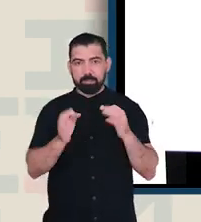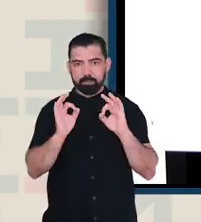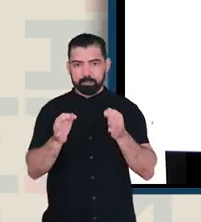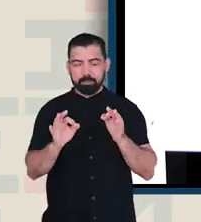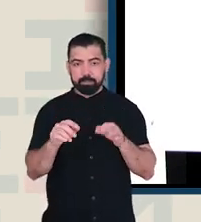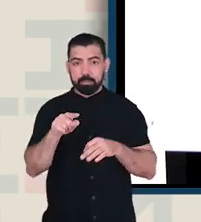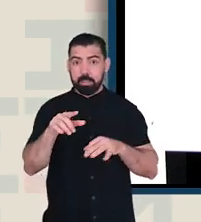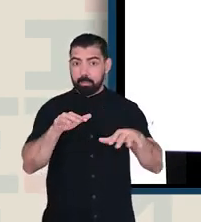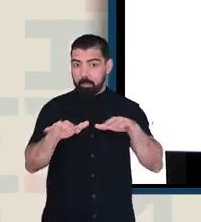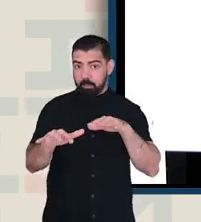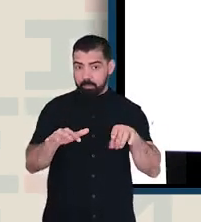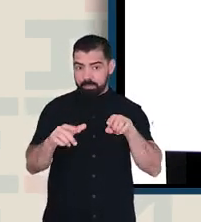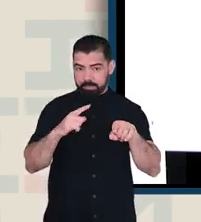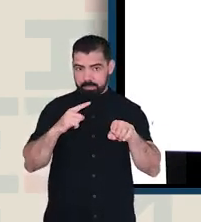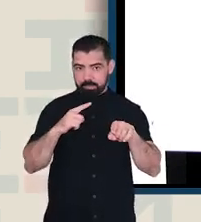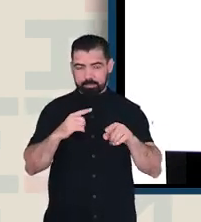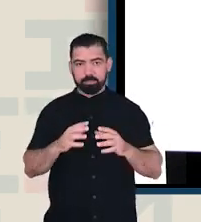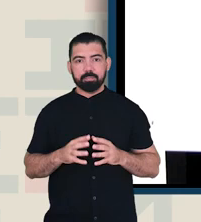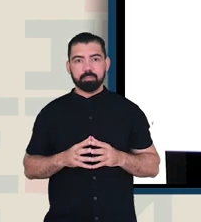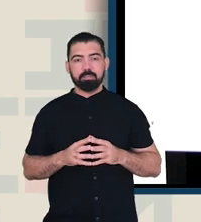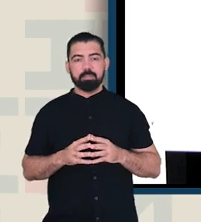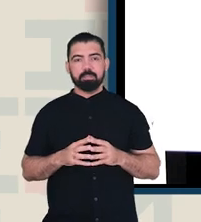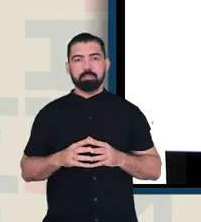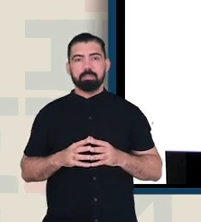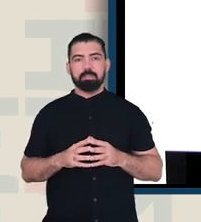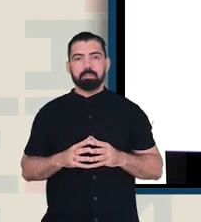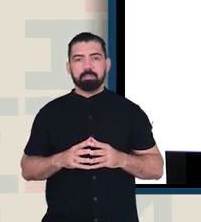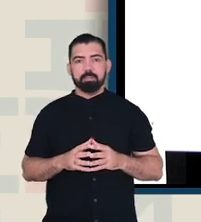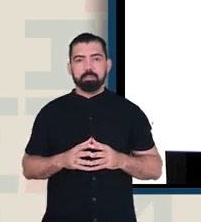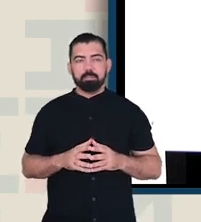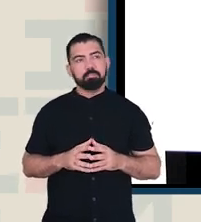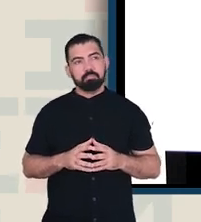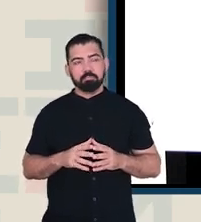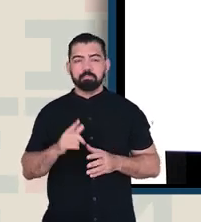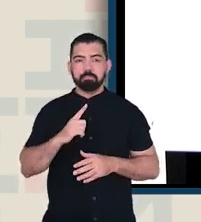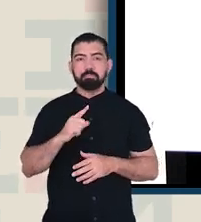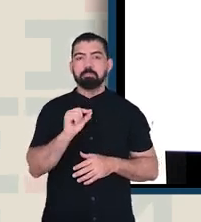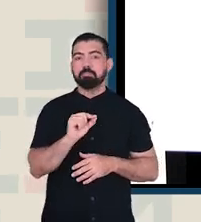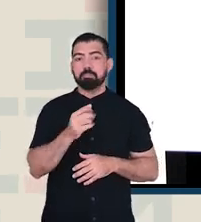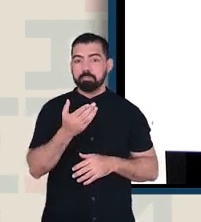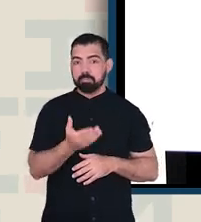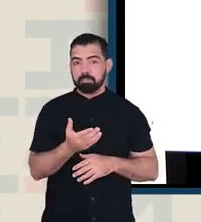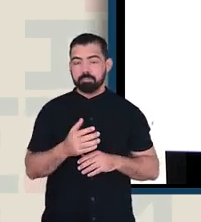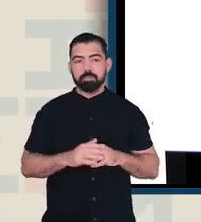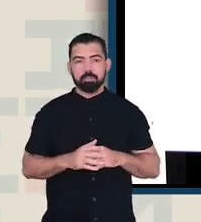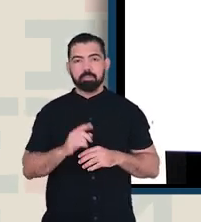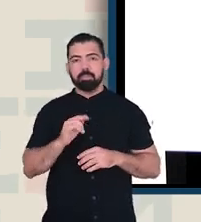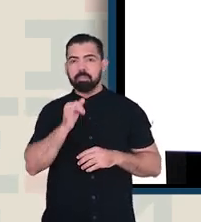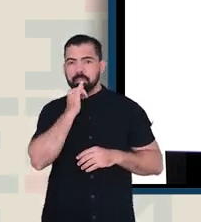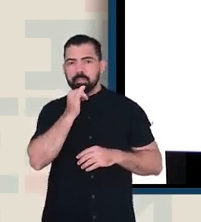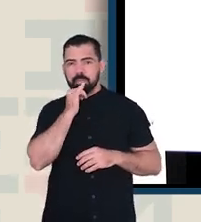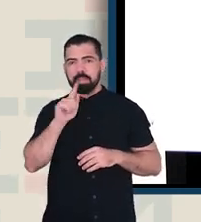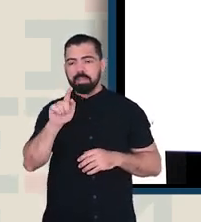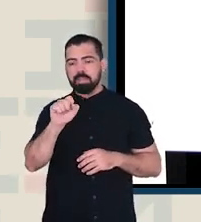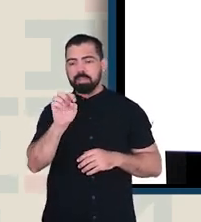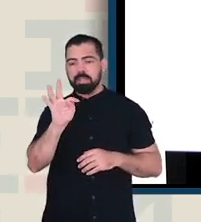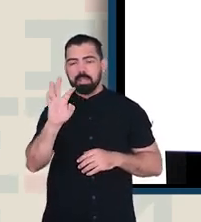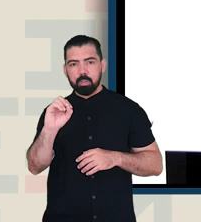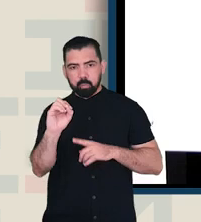E neste movimento interno haveria como pequenos